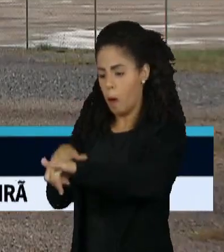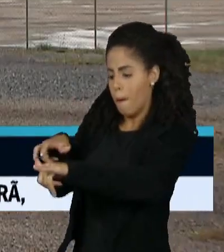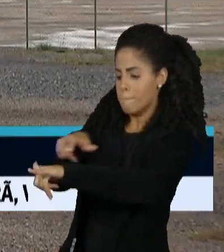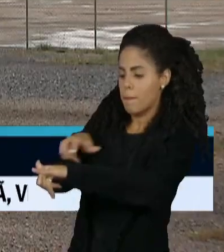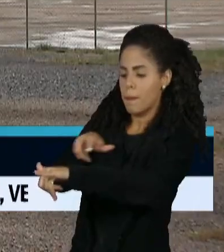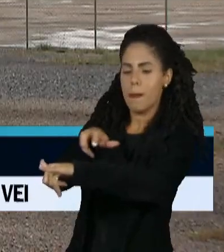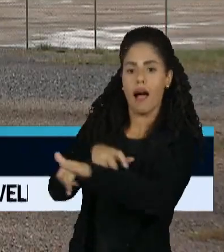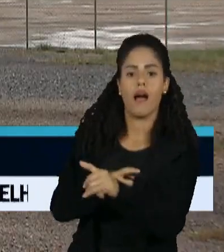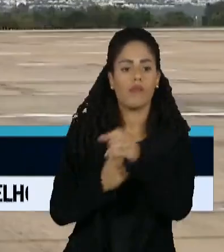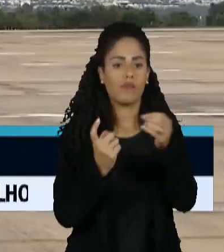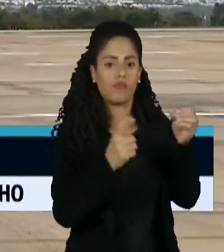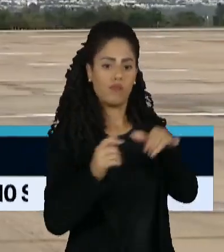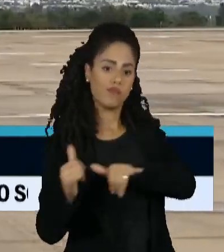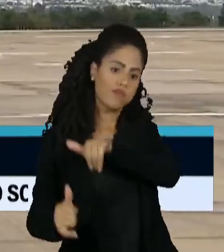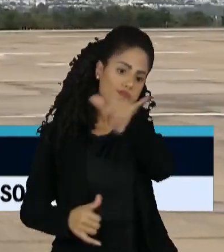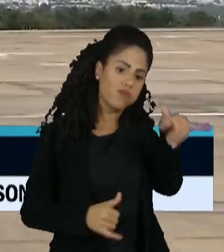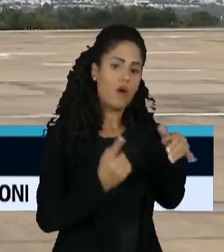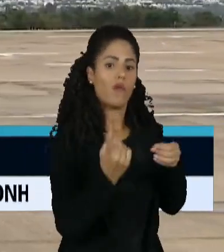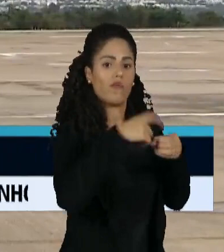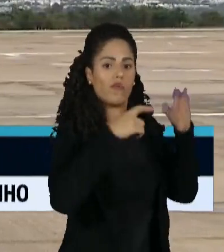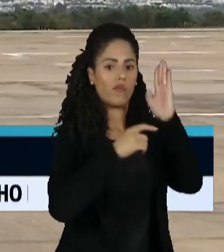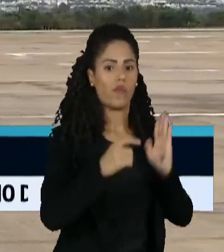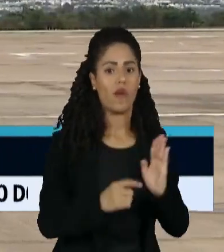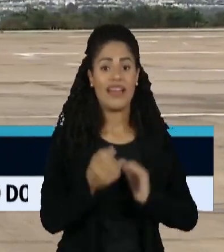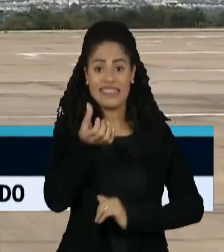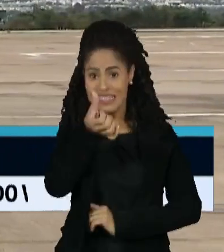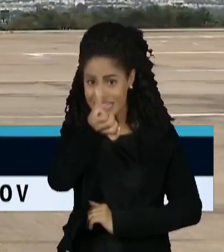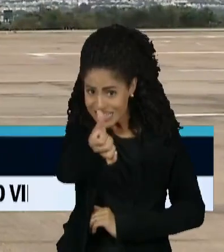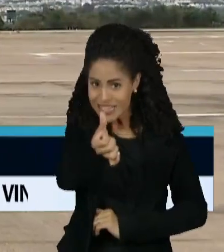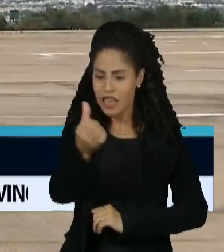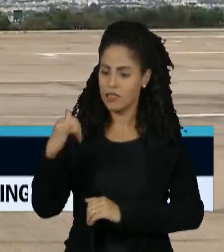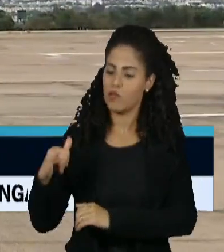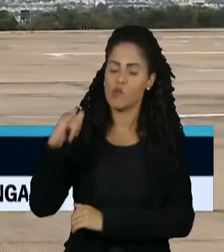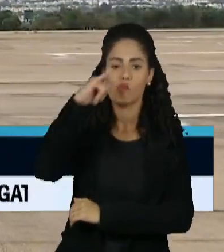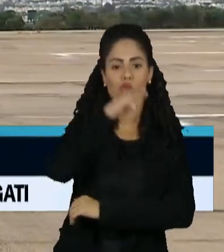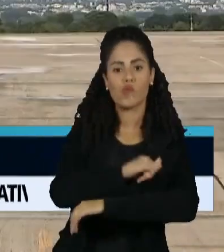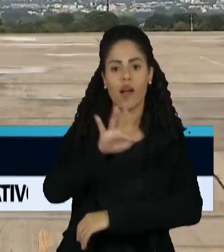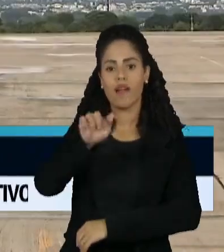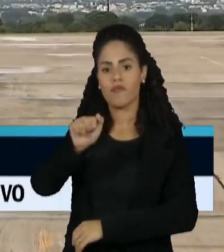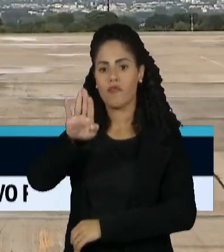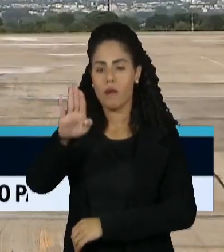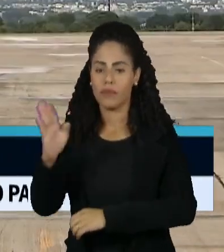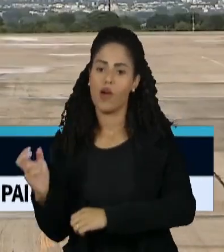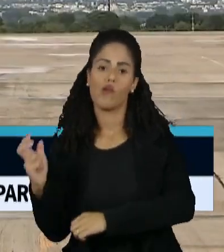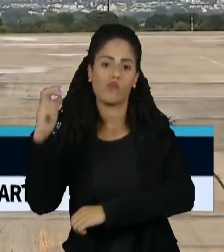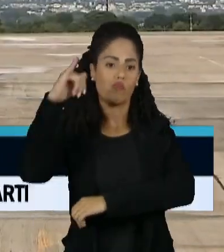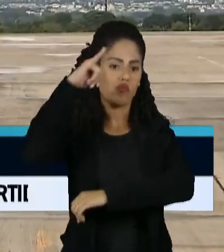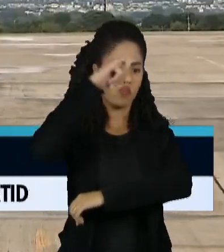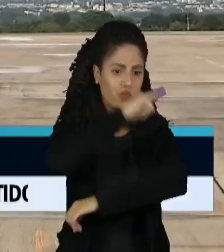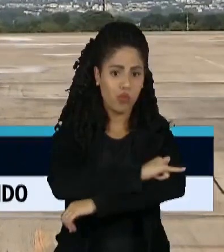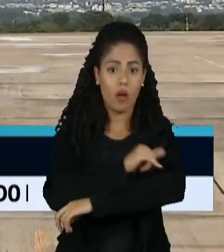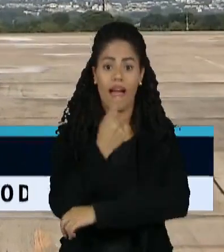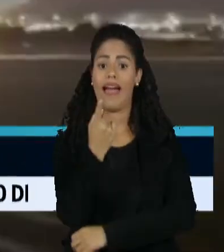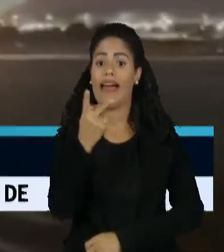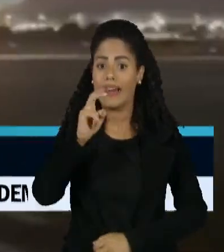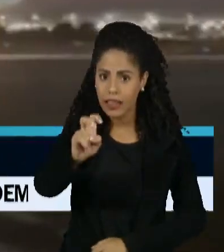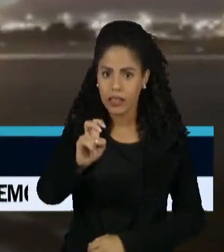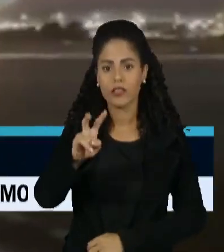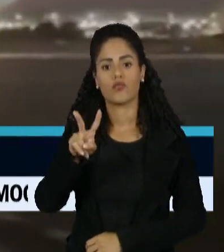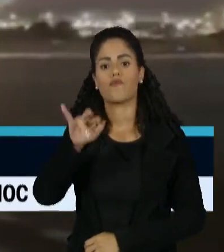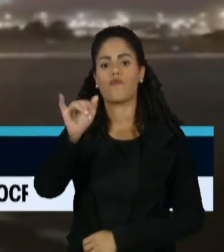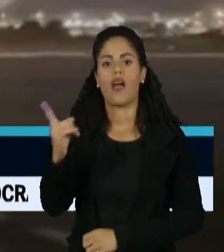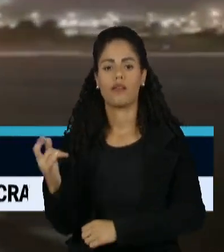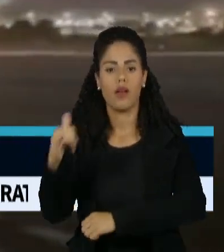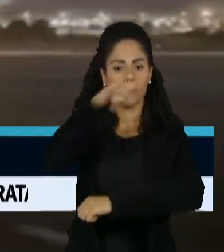o governo disponibilizou 6 aviões da FAB. Segundo o Itamaraty, estão previstos 15 voos. Com